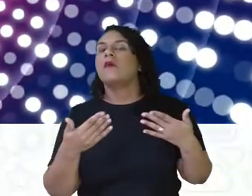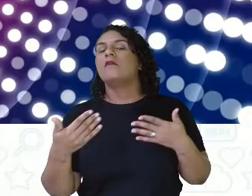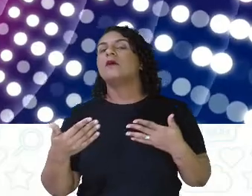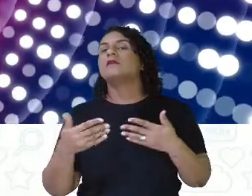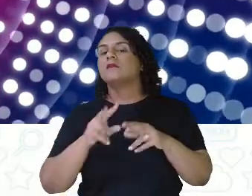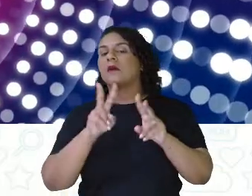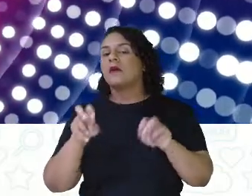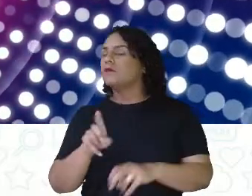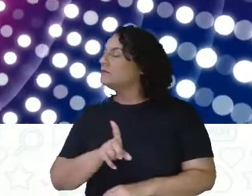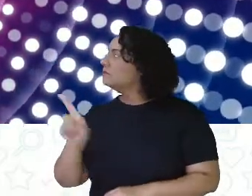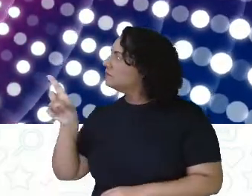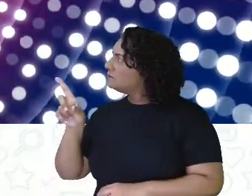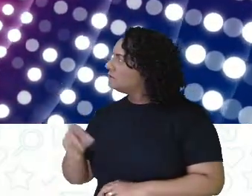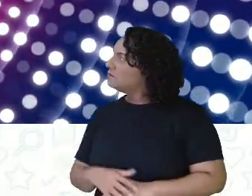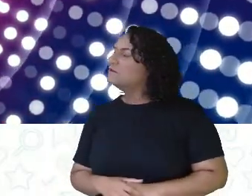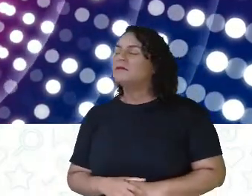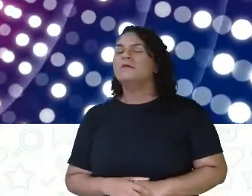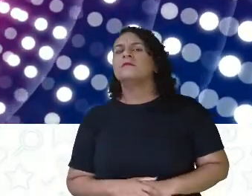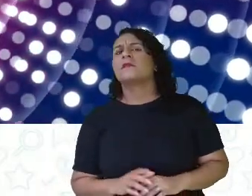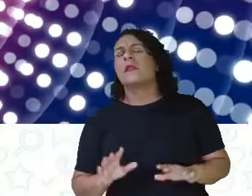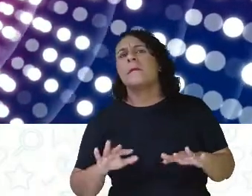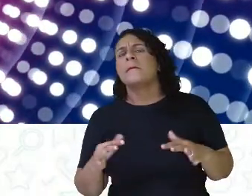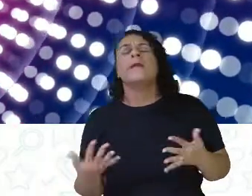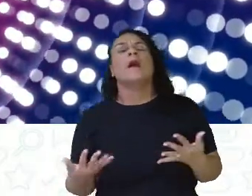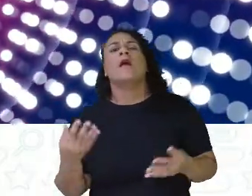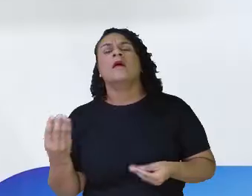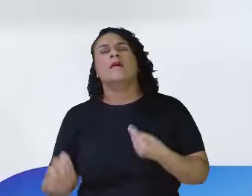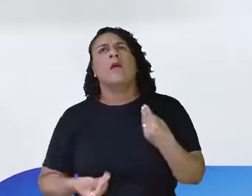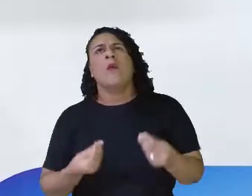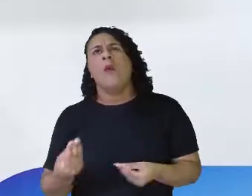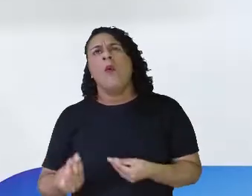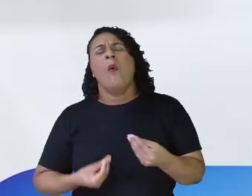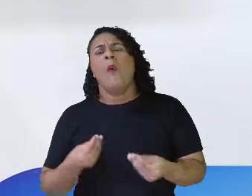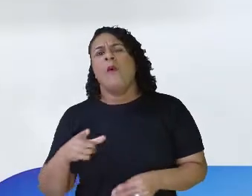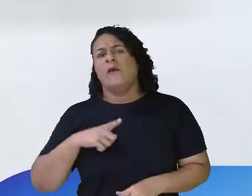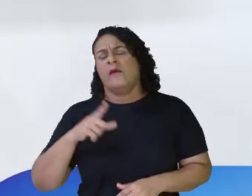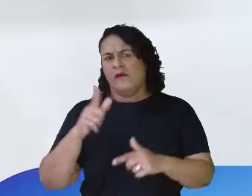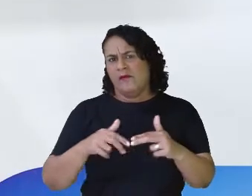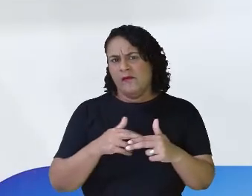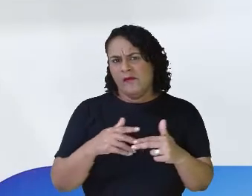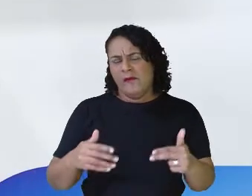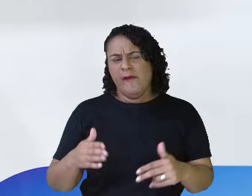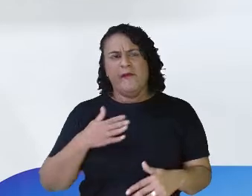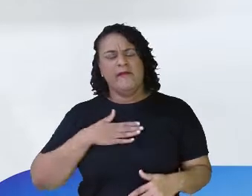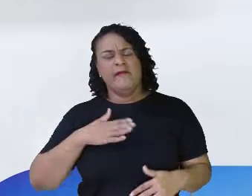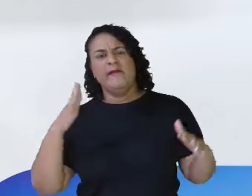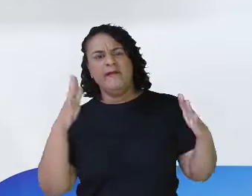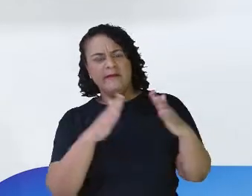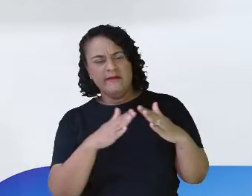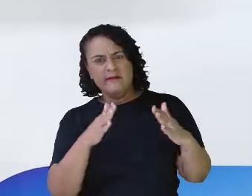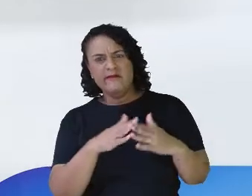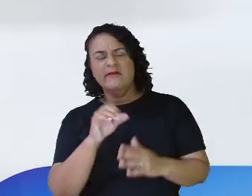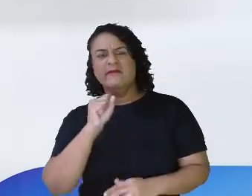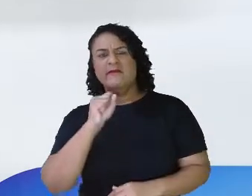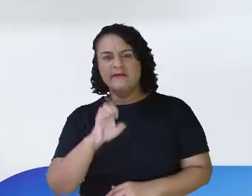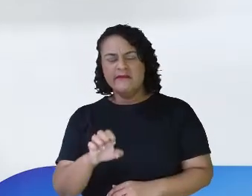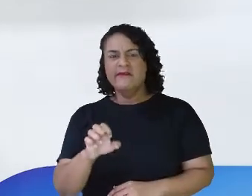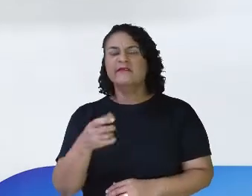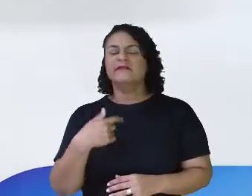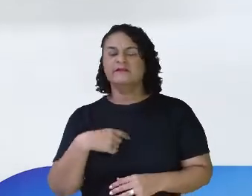um círculo. Professora, mas como é? Existe algum objeto na minha casa que se eu fizer